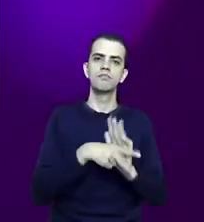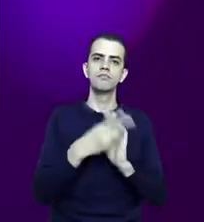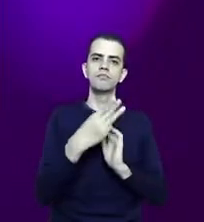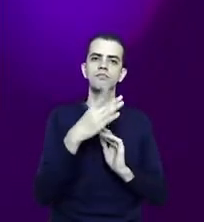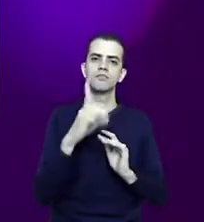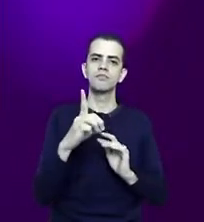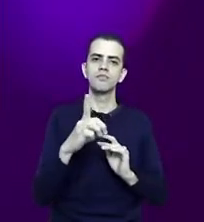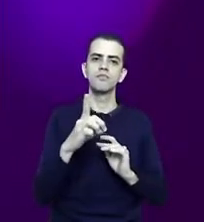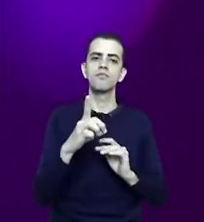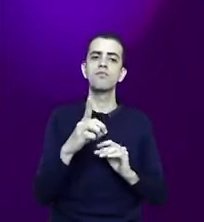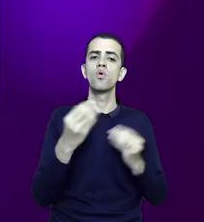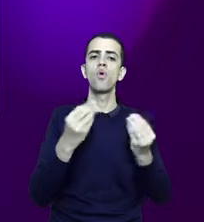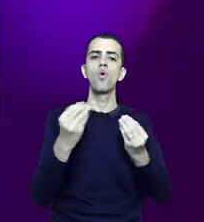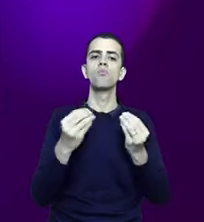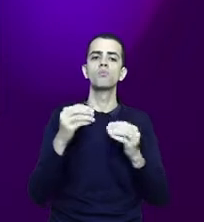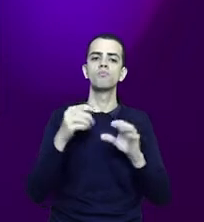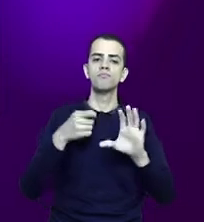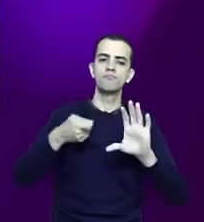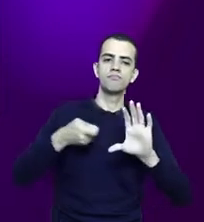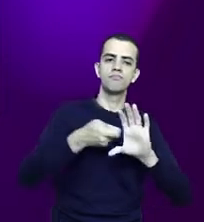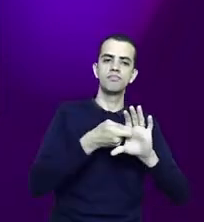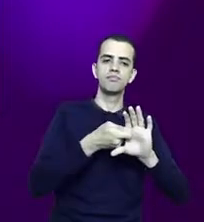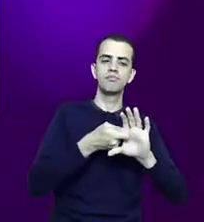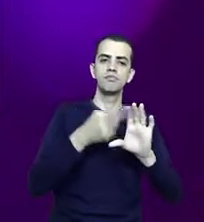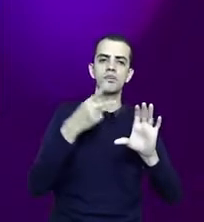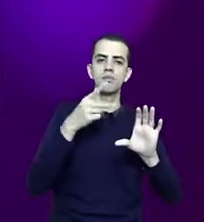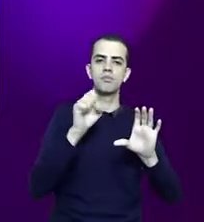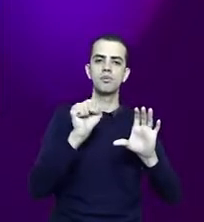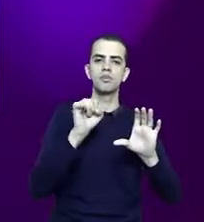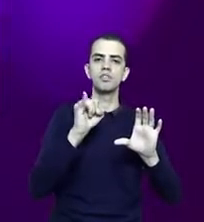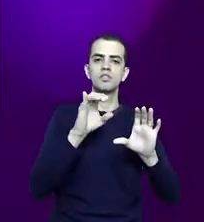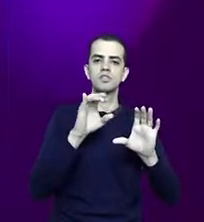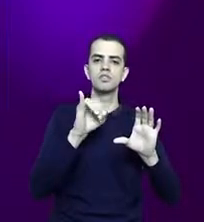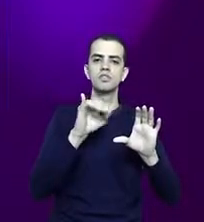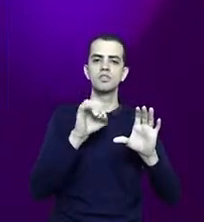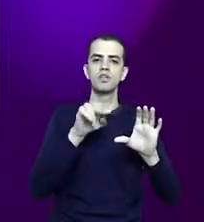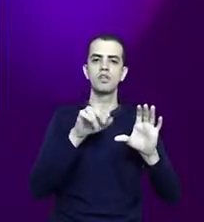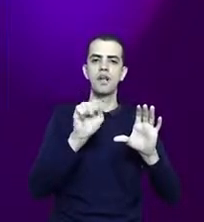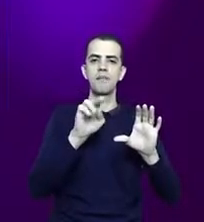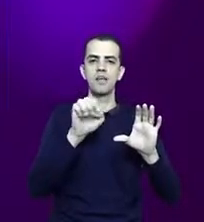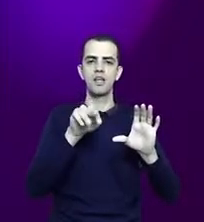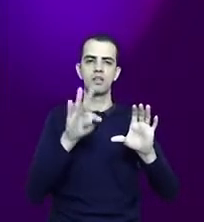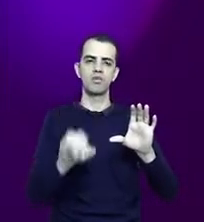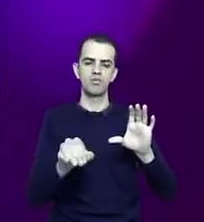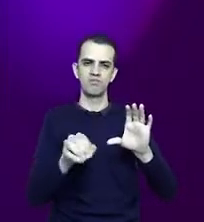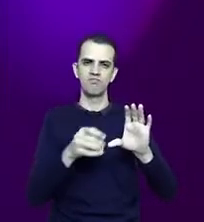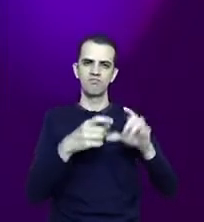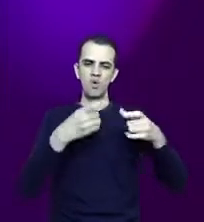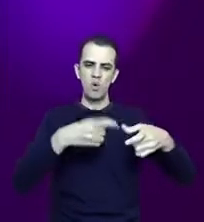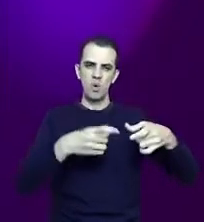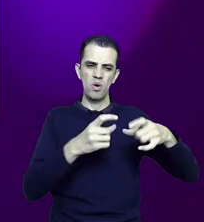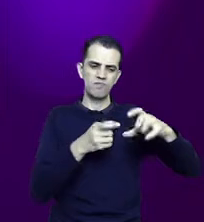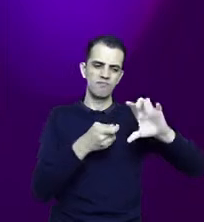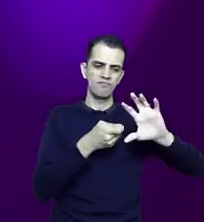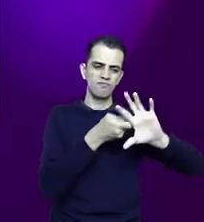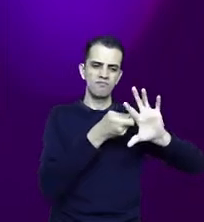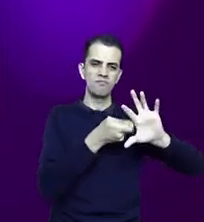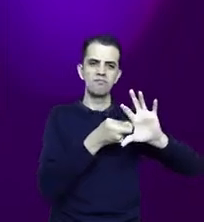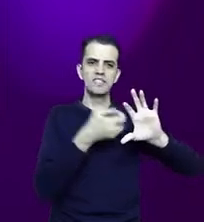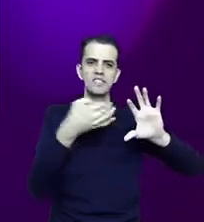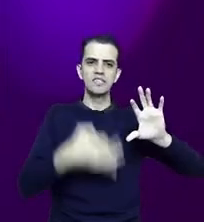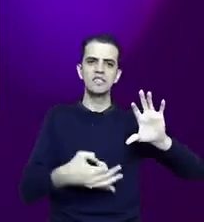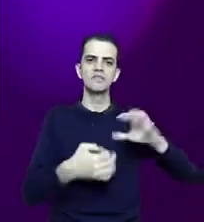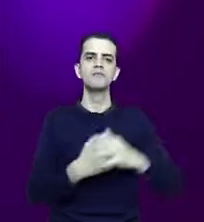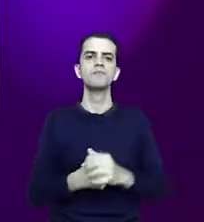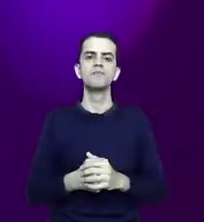fala sobre o posicionamento do componente glenoidal usando impressões tridimensionais. E o que a gente tem